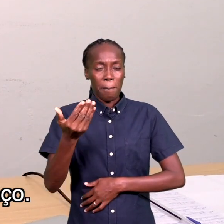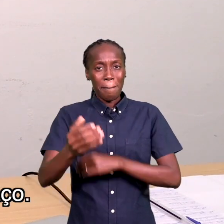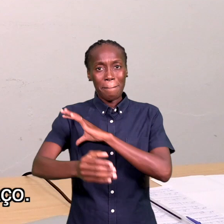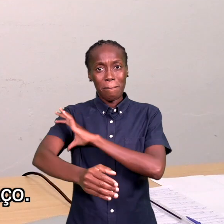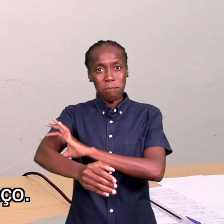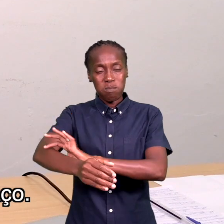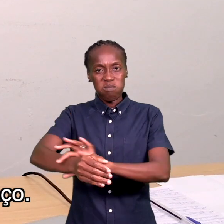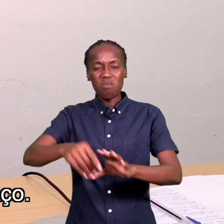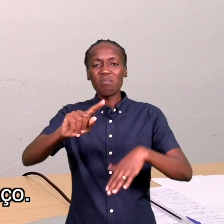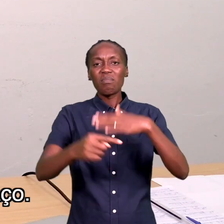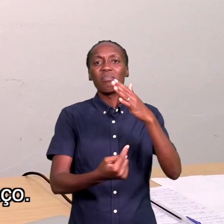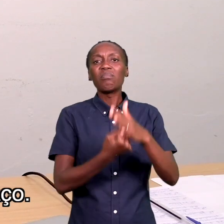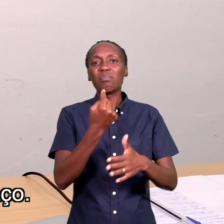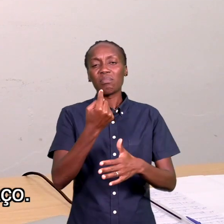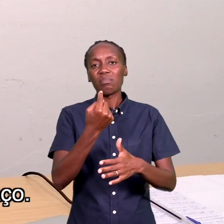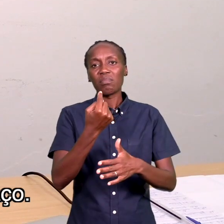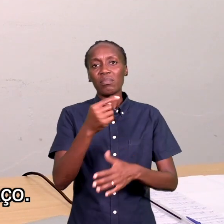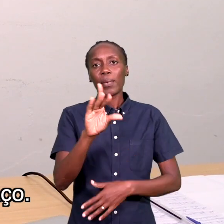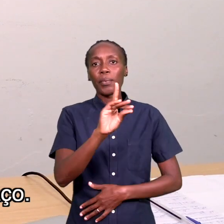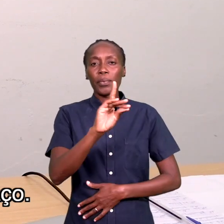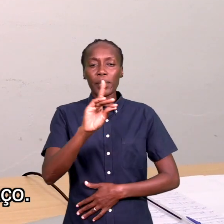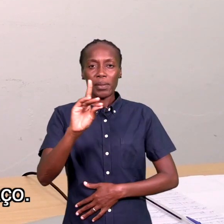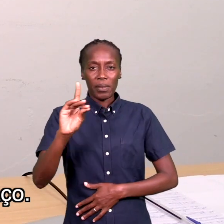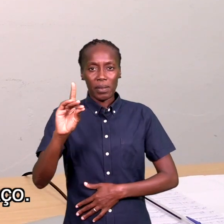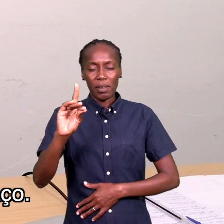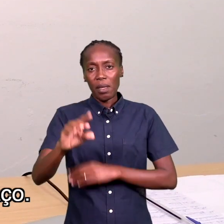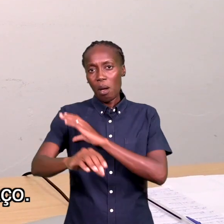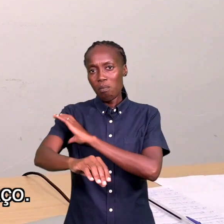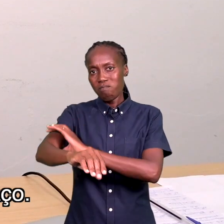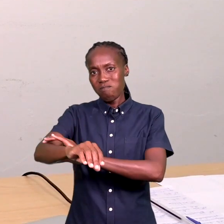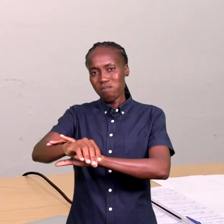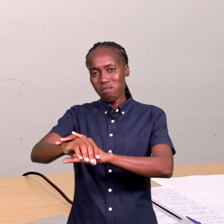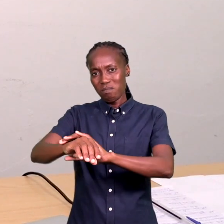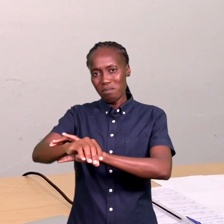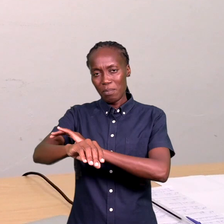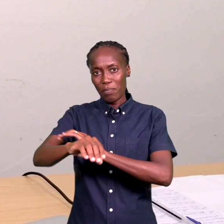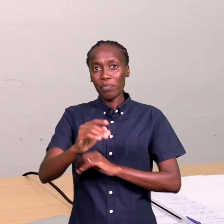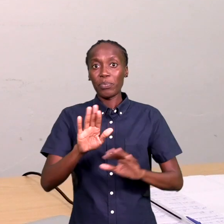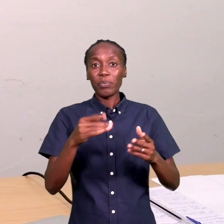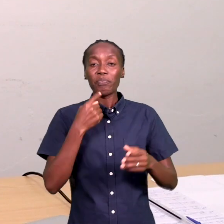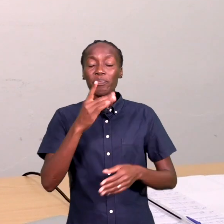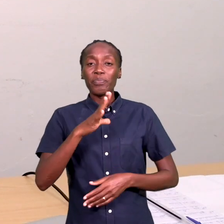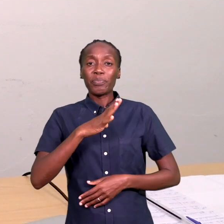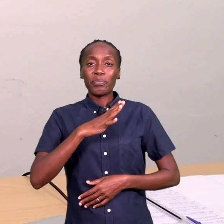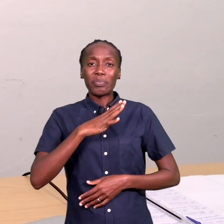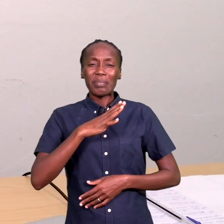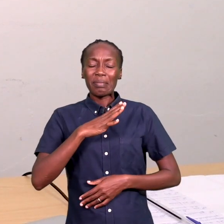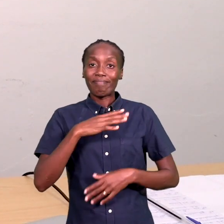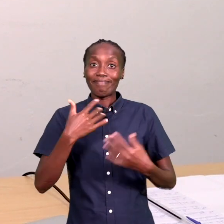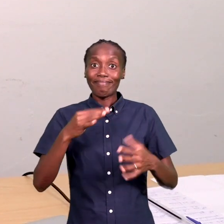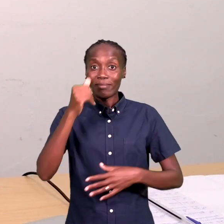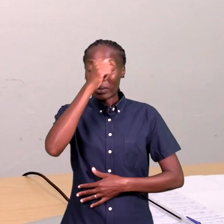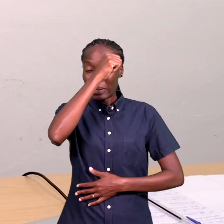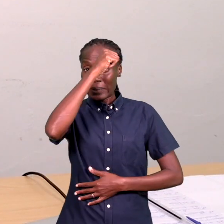direito, o que culminou com a deficiência no mesmo braço. Em dizer que foi,